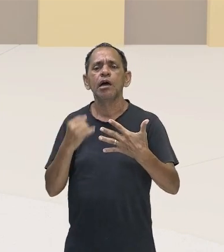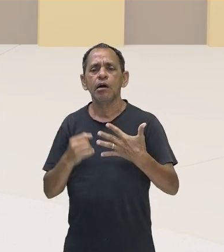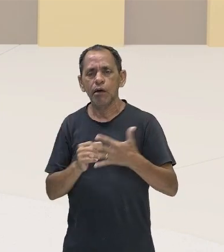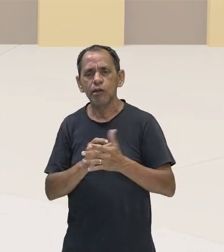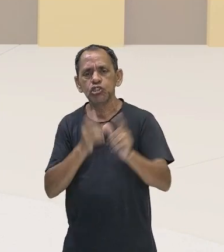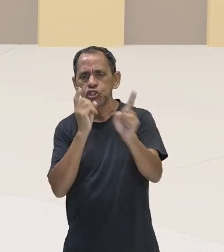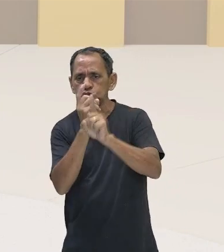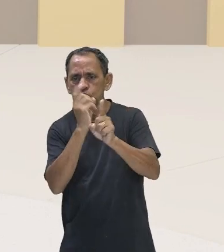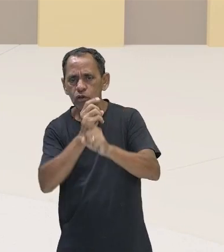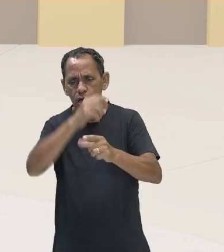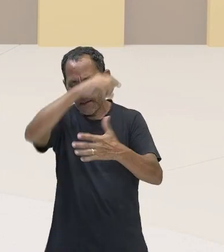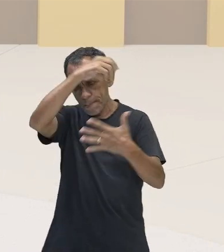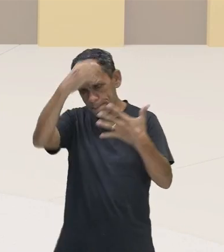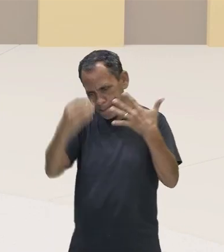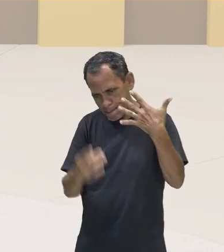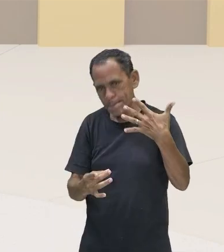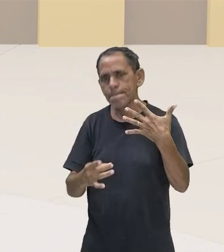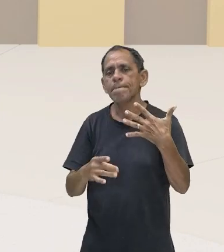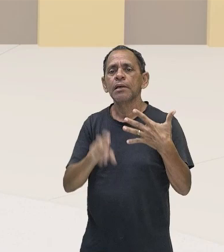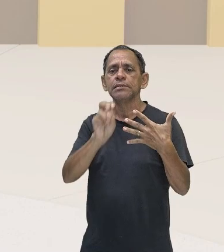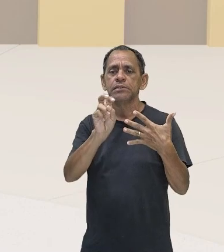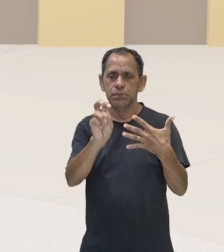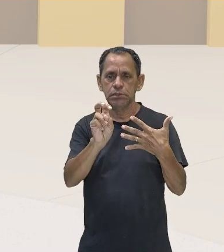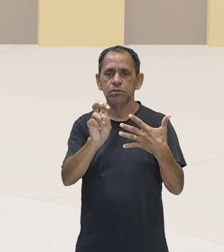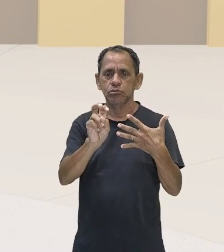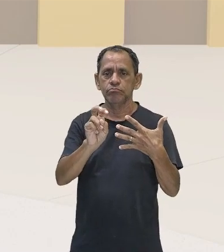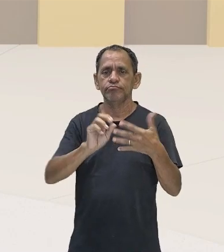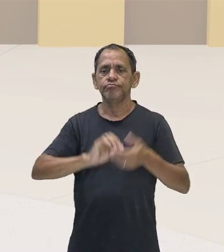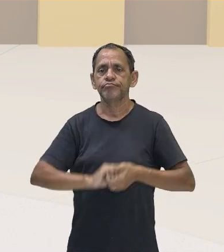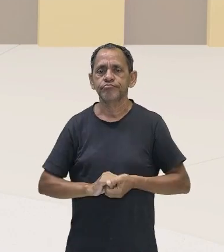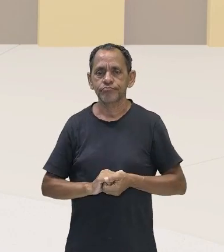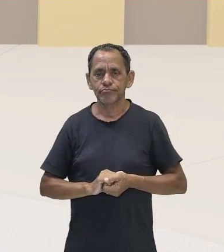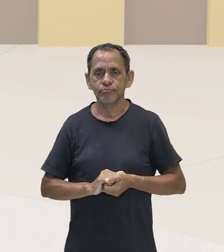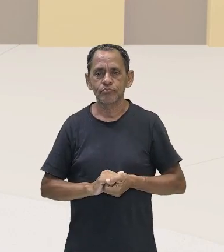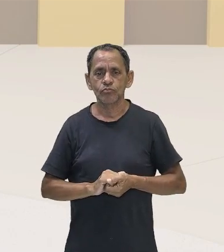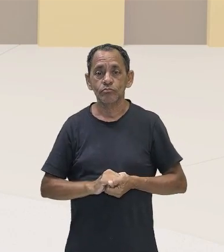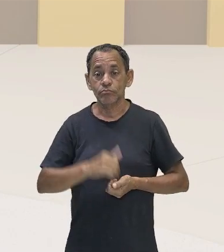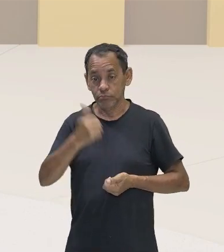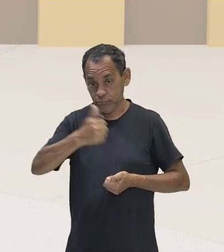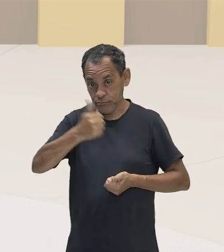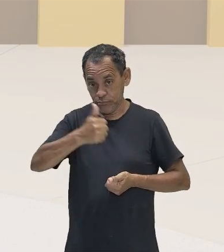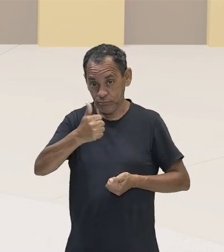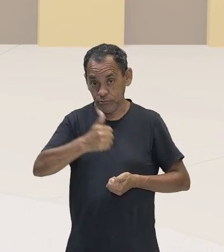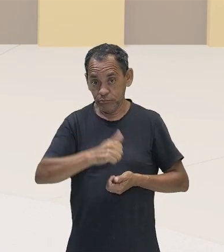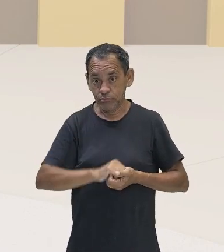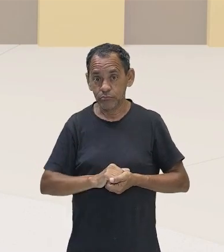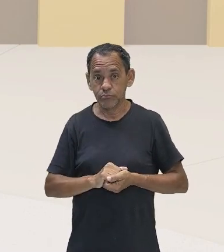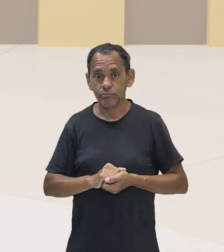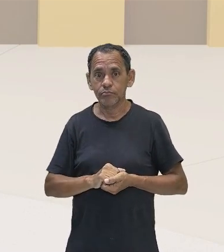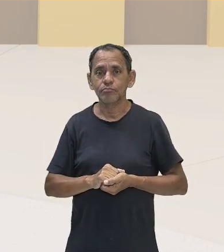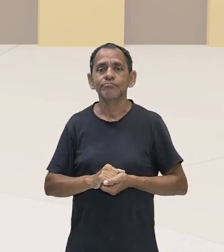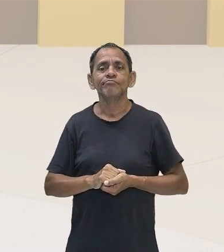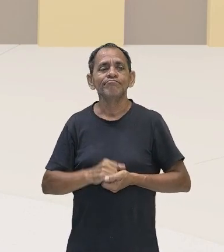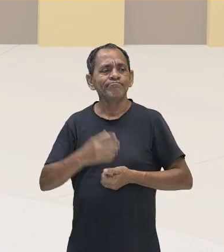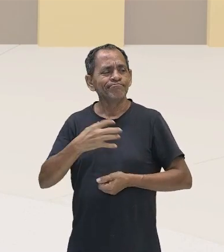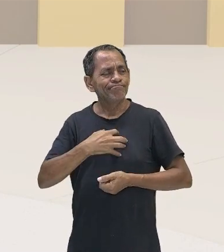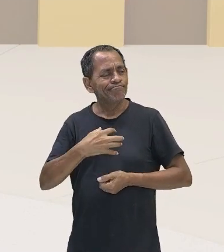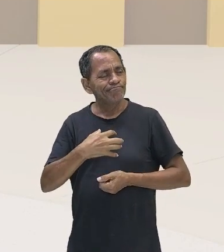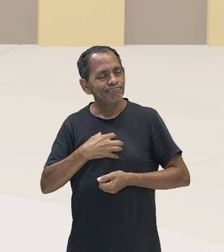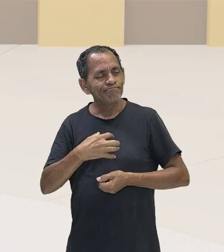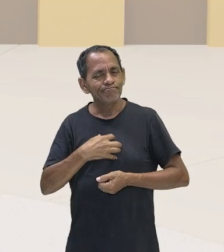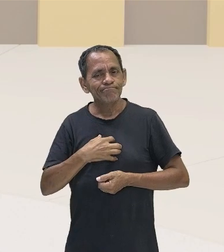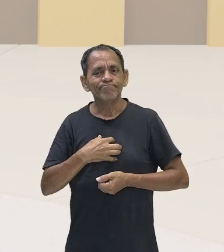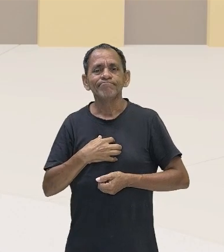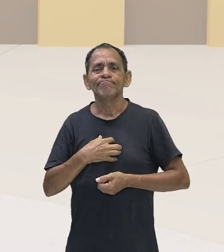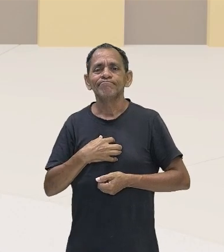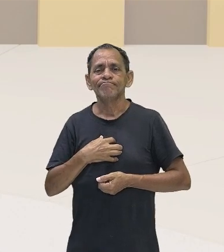nossas emoções. Vamos conhecer os 5 componentes? O primeiro deles, sensações. Onde que eu